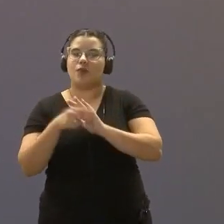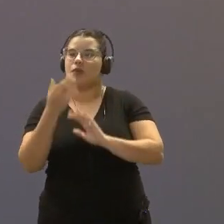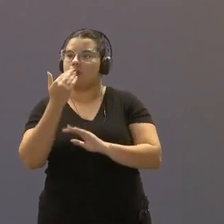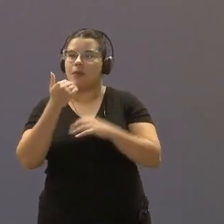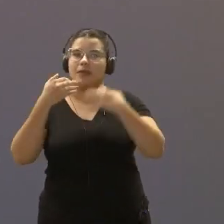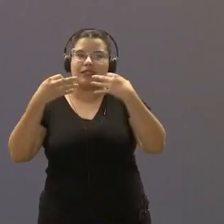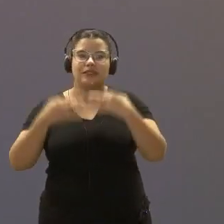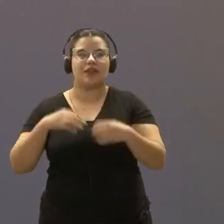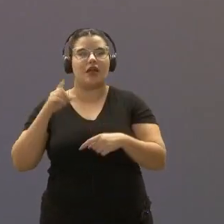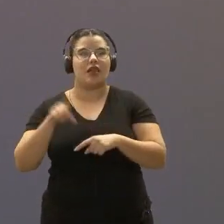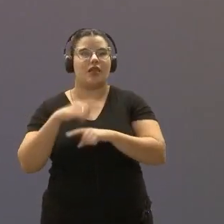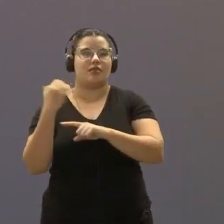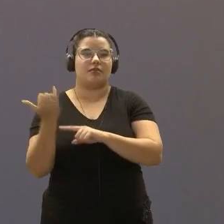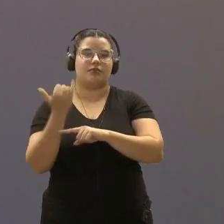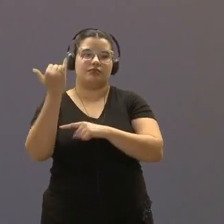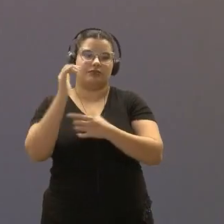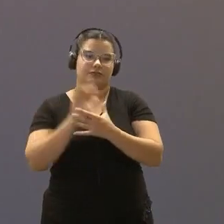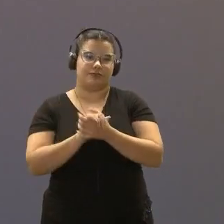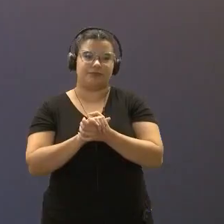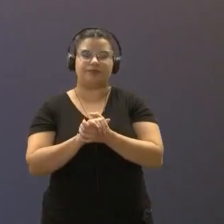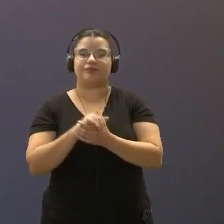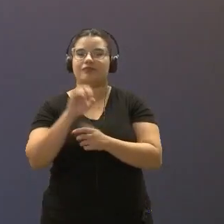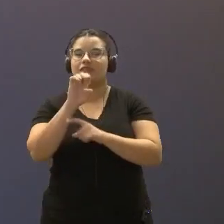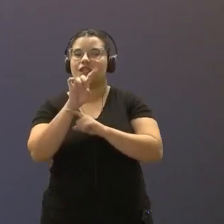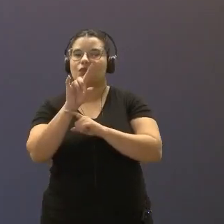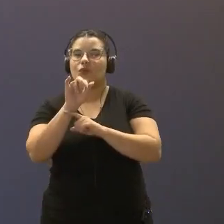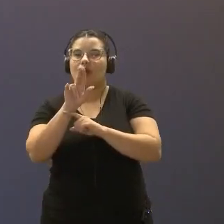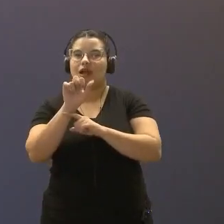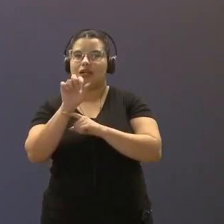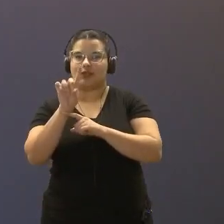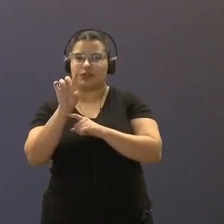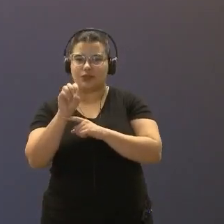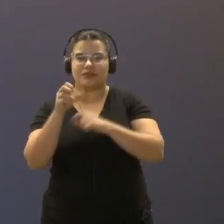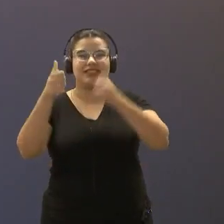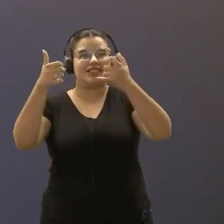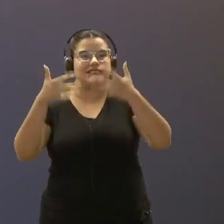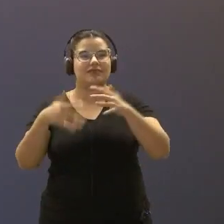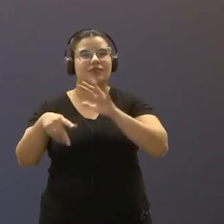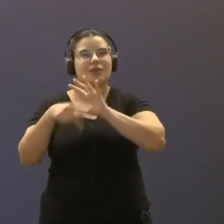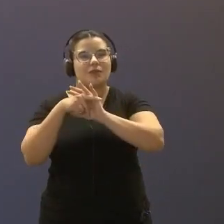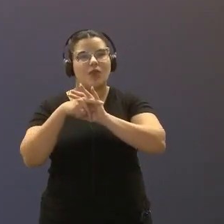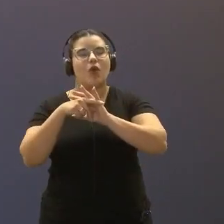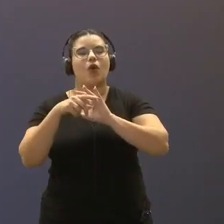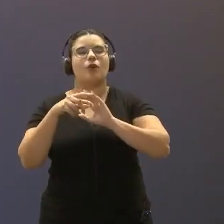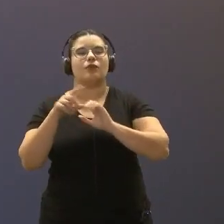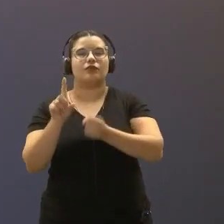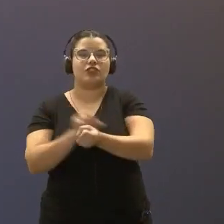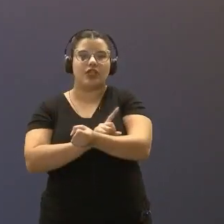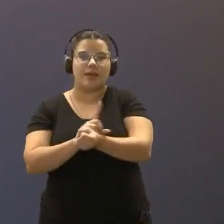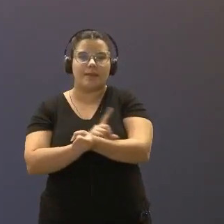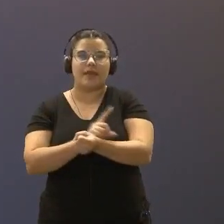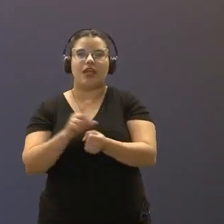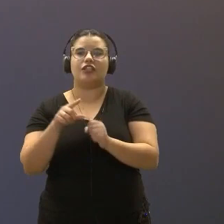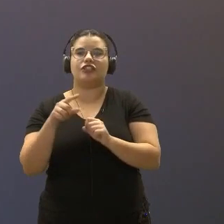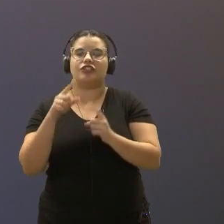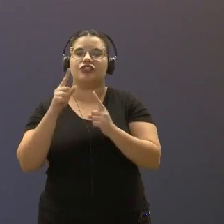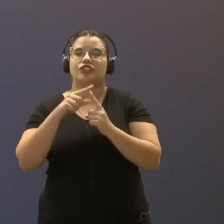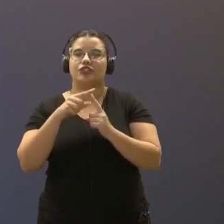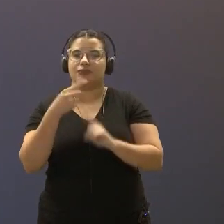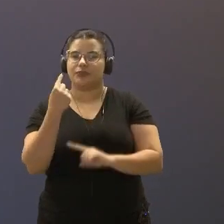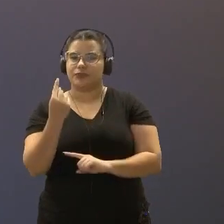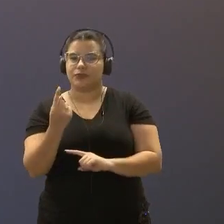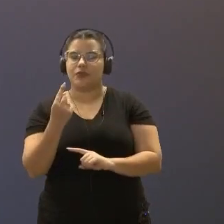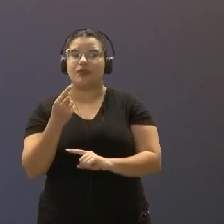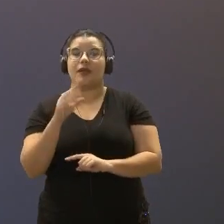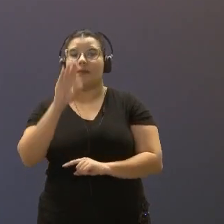nesses doentes é fundamental. Eduardo Meorras, falar sobre diabetes tipo 1, risco de hipoglicemia, sobretudo